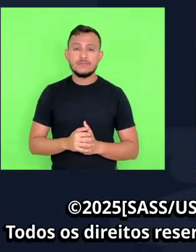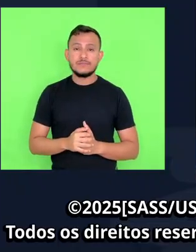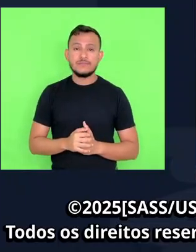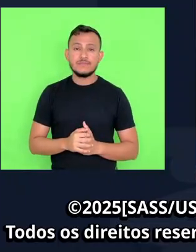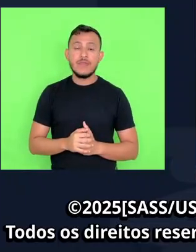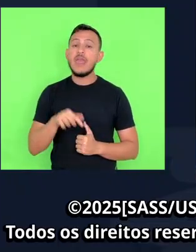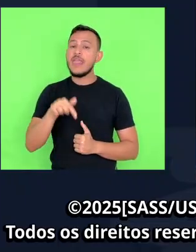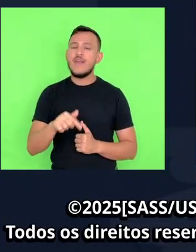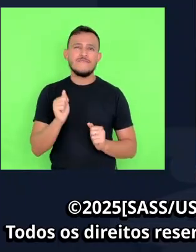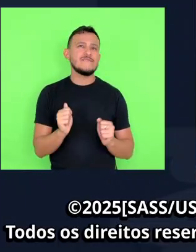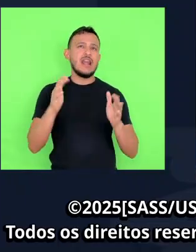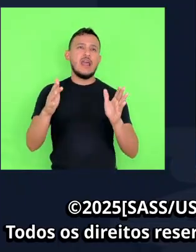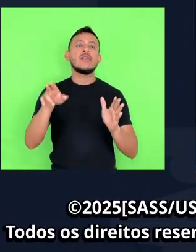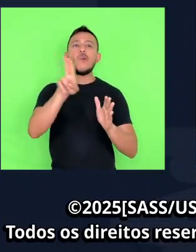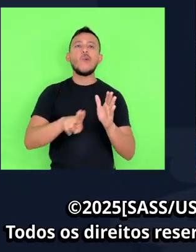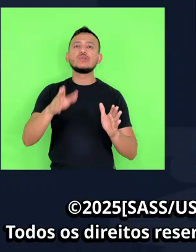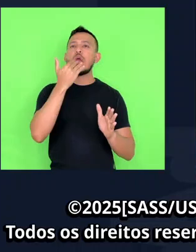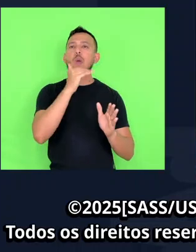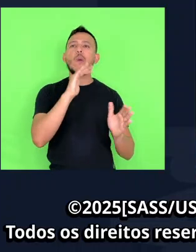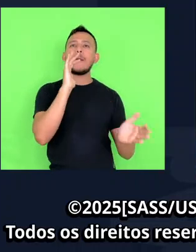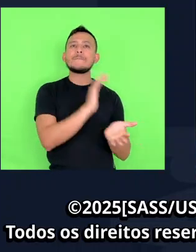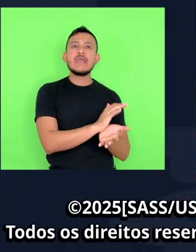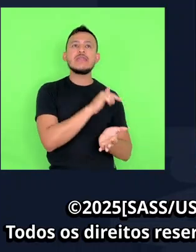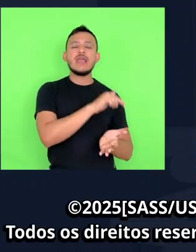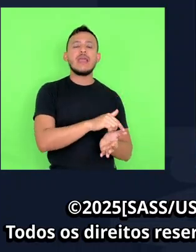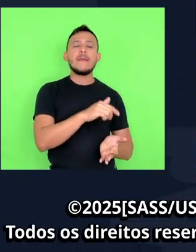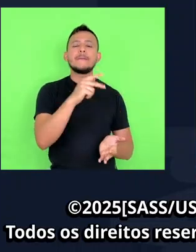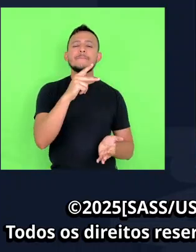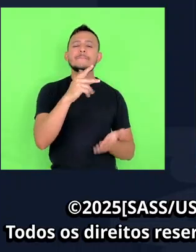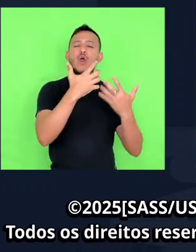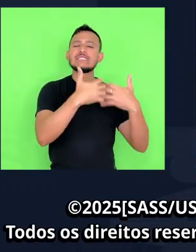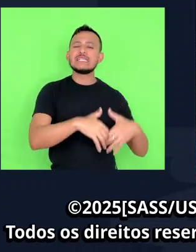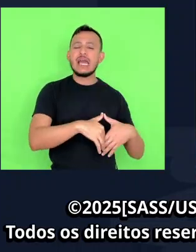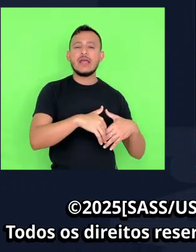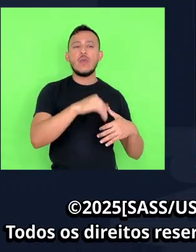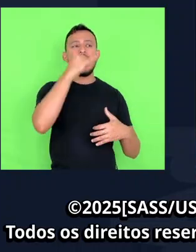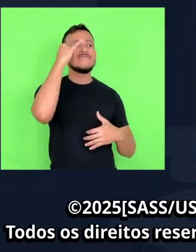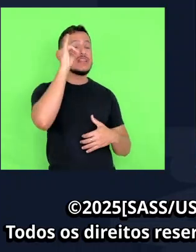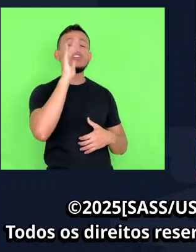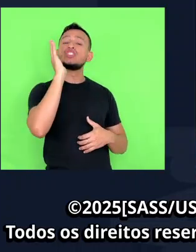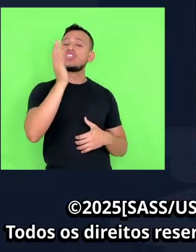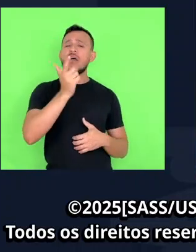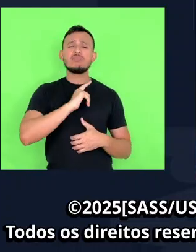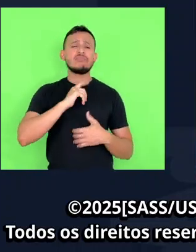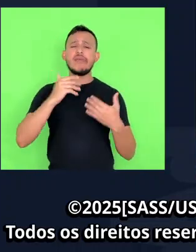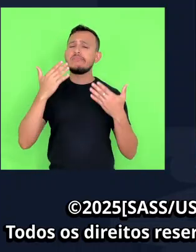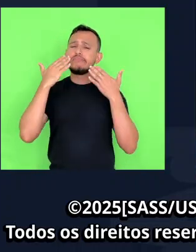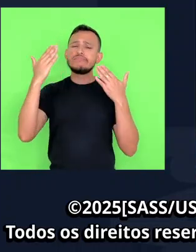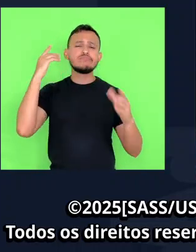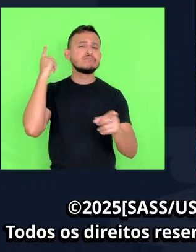Estou falando que o consumo de ultraprocessados deve ser evitado. Já há um número enorme de evidências